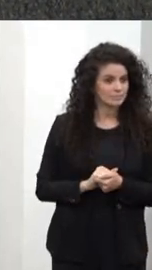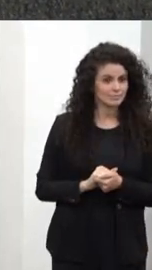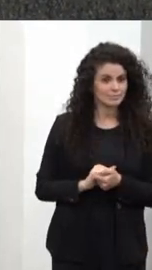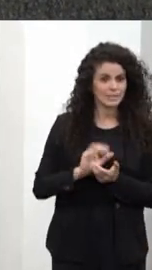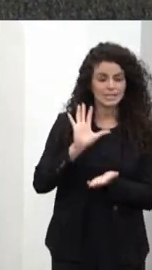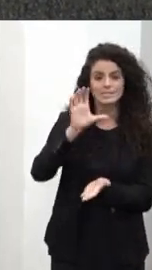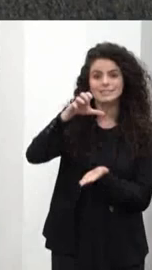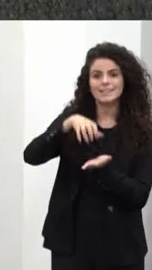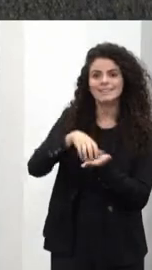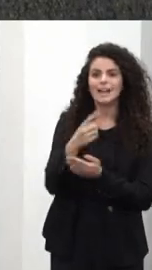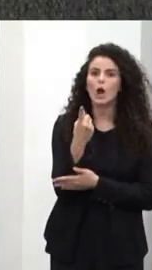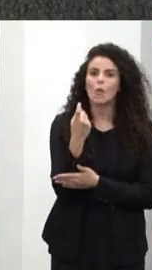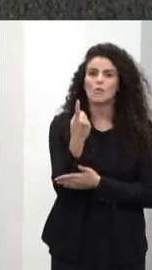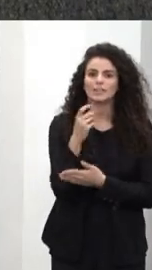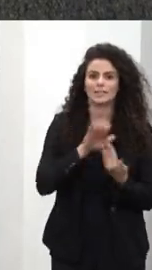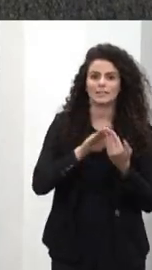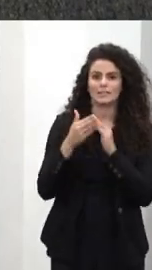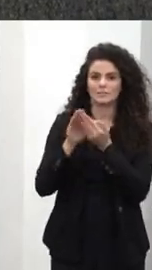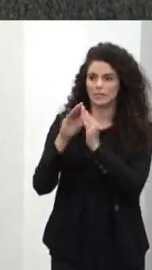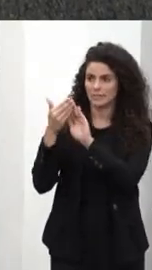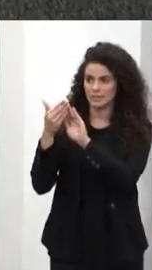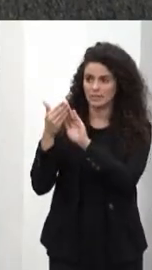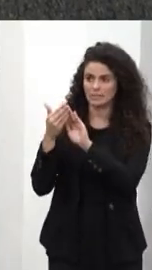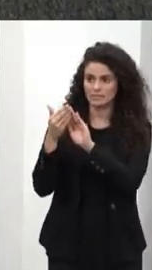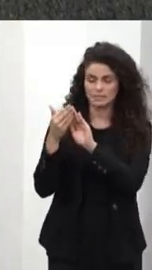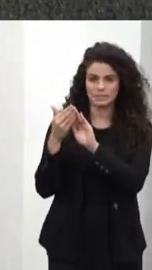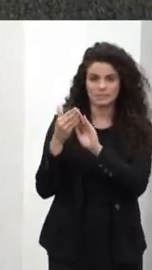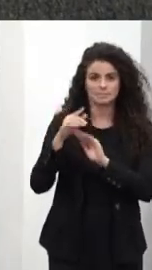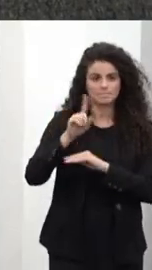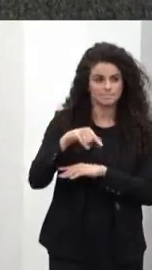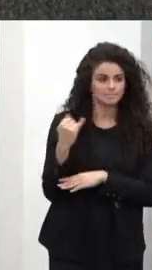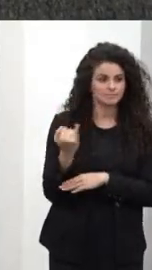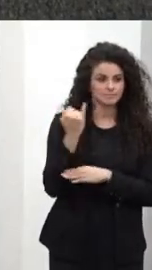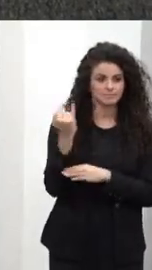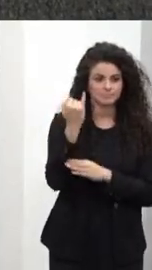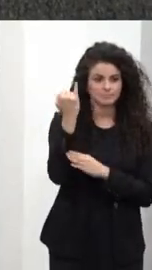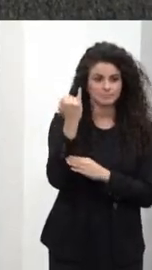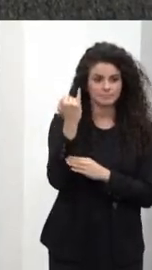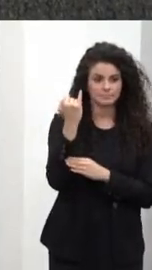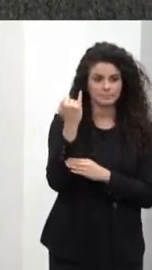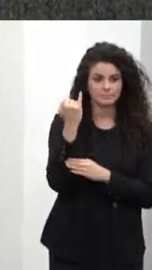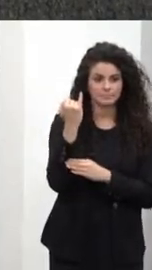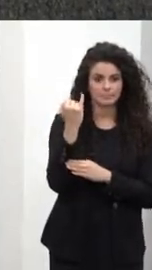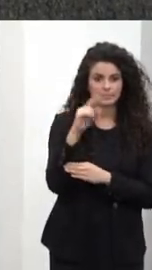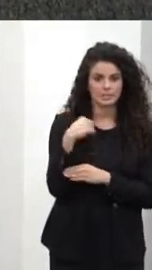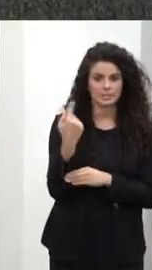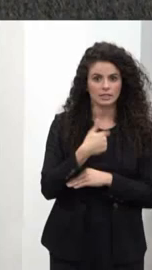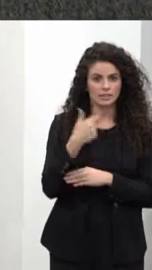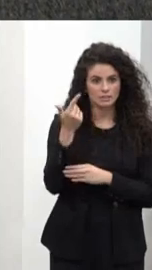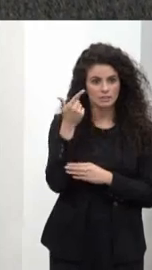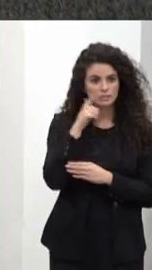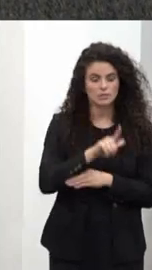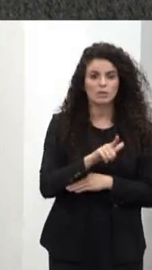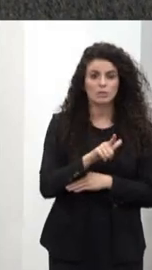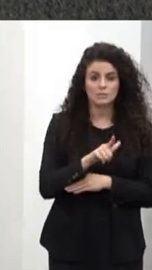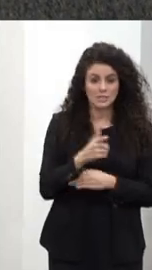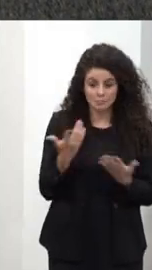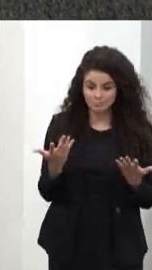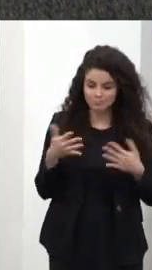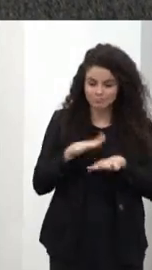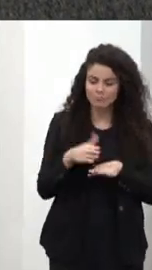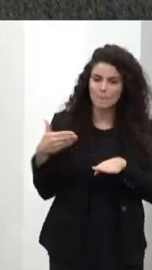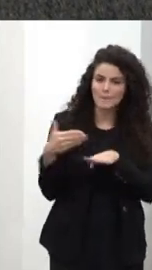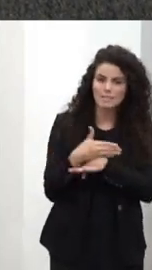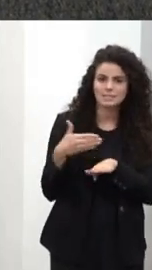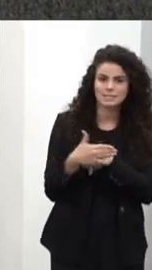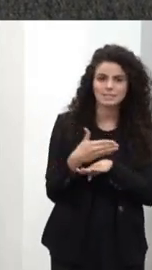Central Única das favelas mas é importante o seguinte é para que haja essa participação essa inclusão toda é preciso que